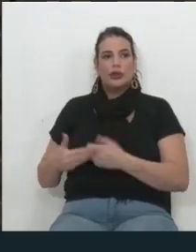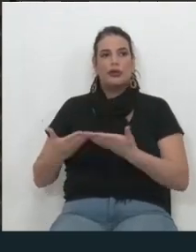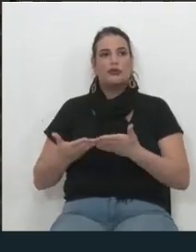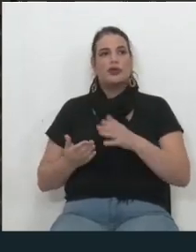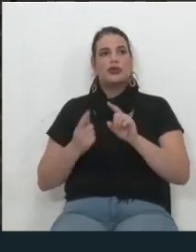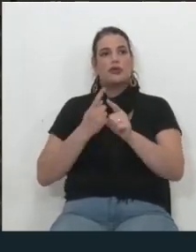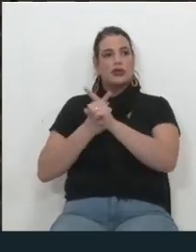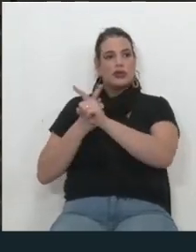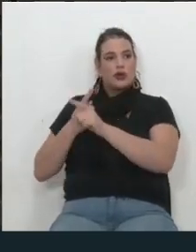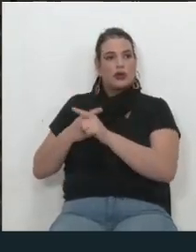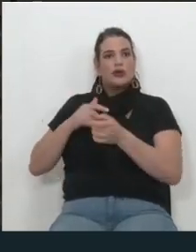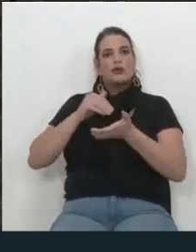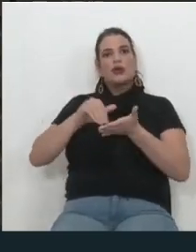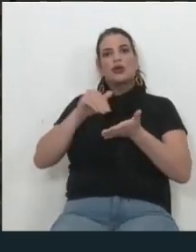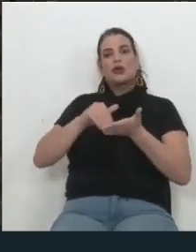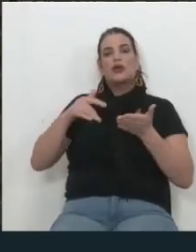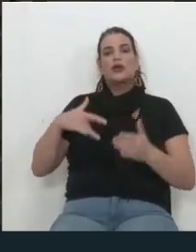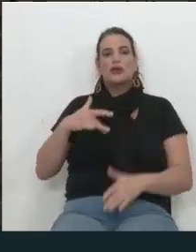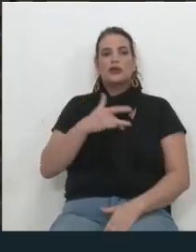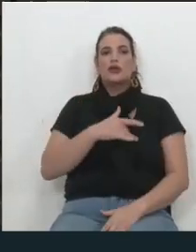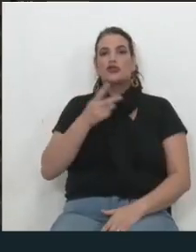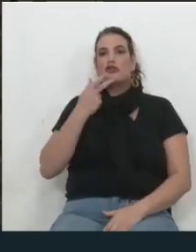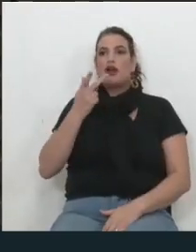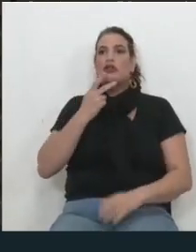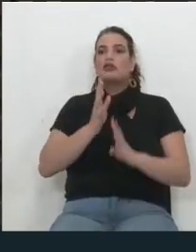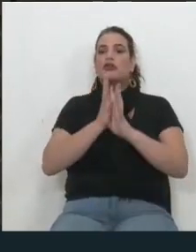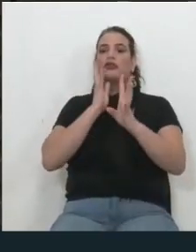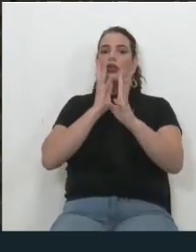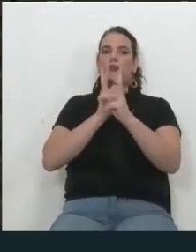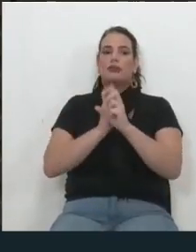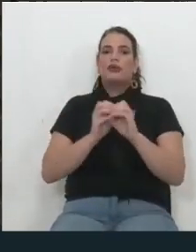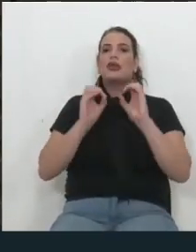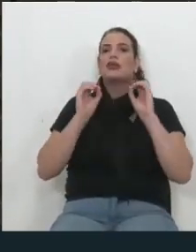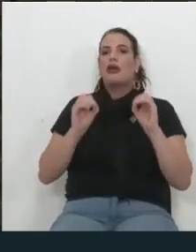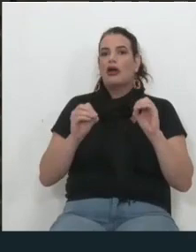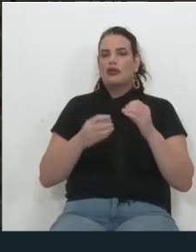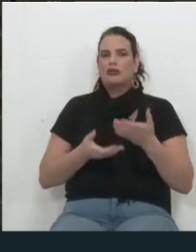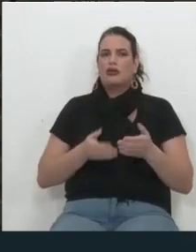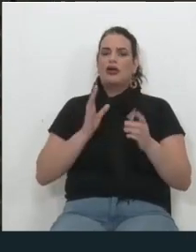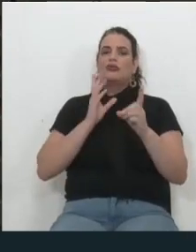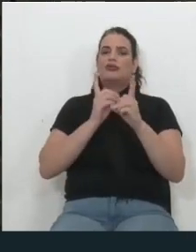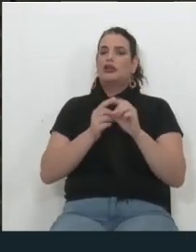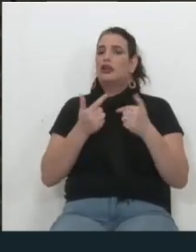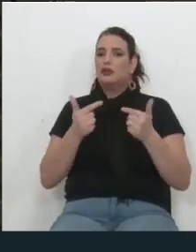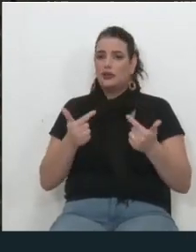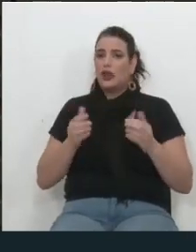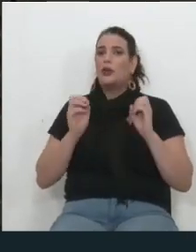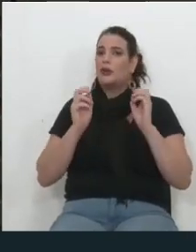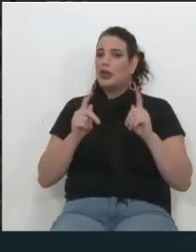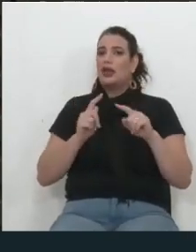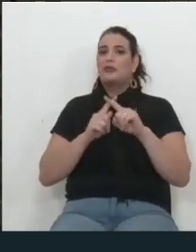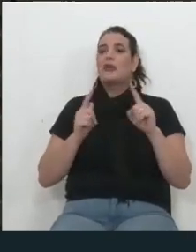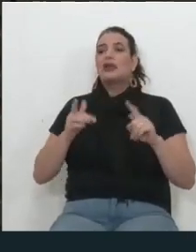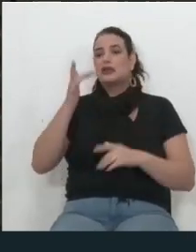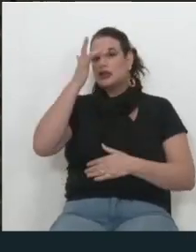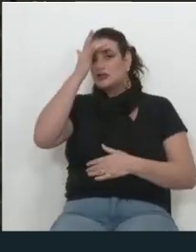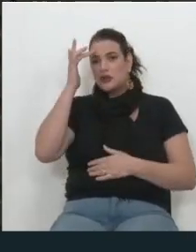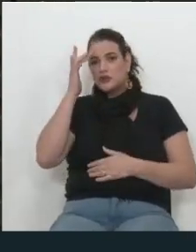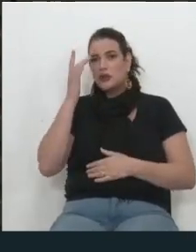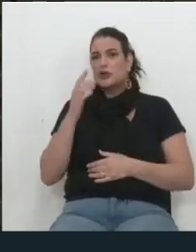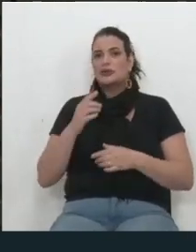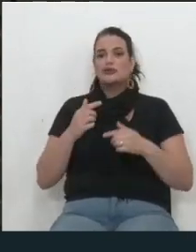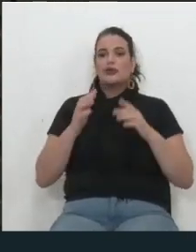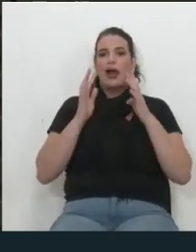com o secretário da Saúde falando que zerou a fila. Zerou a fila, mas não atendeu a população a contento. Porque